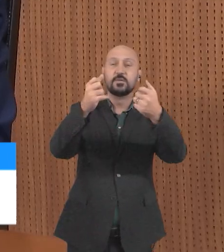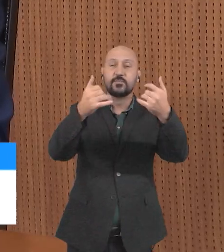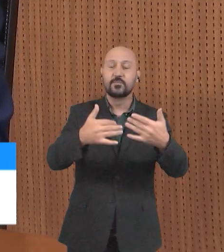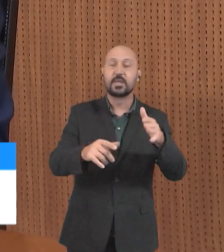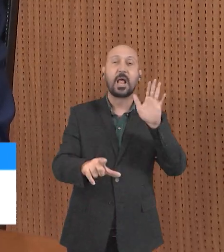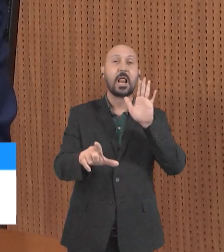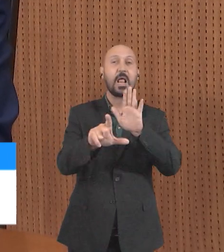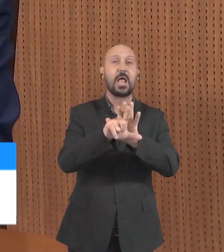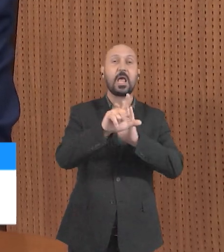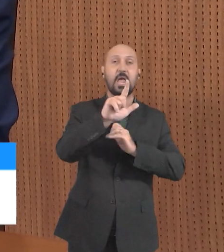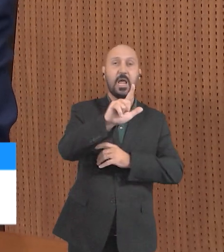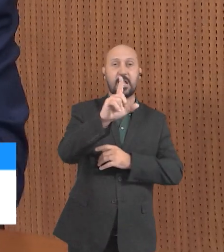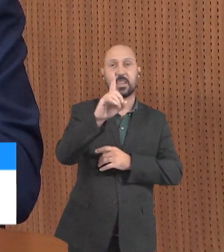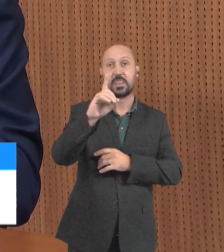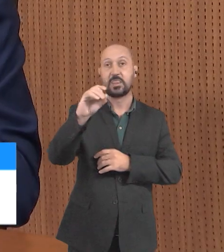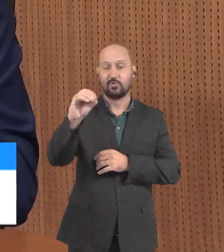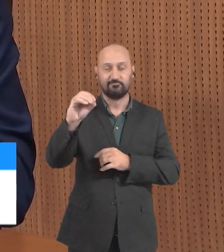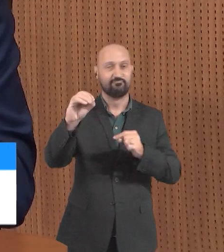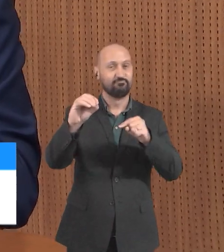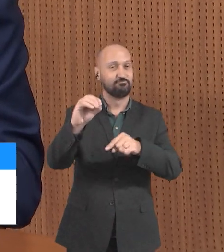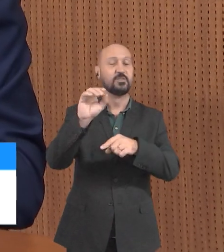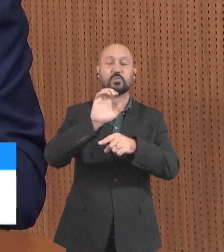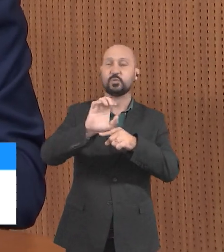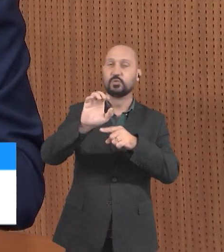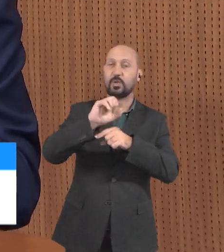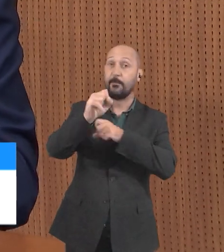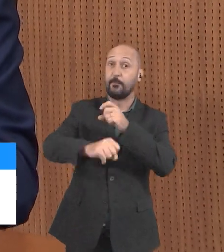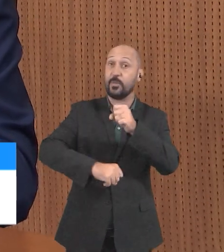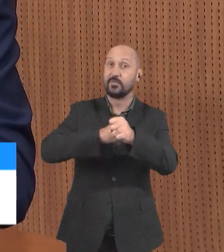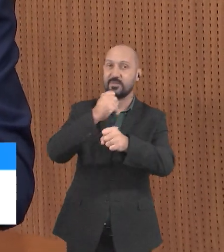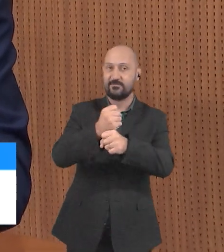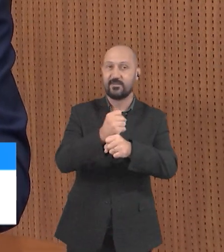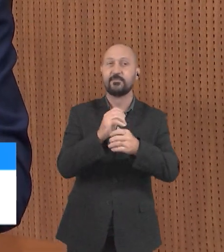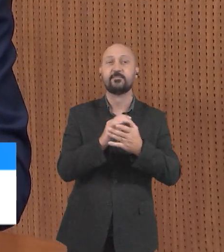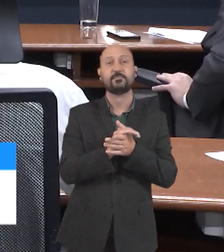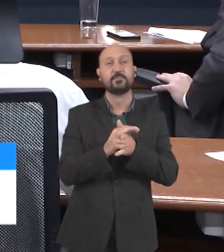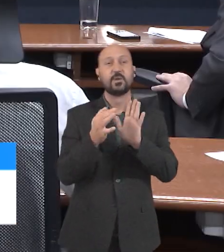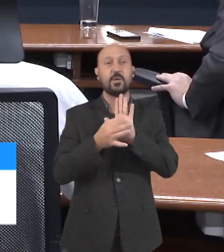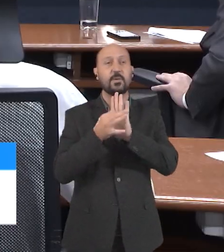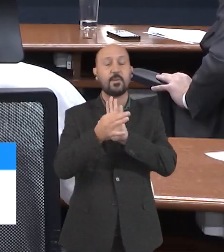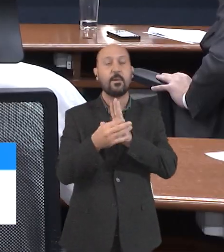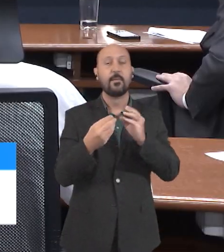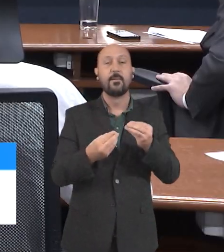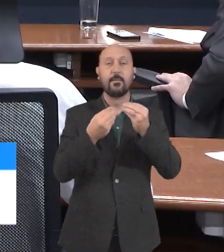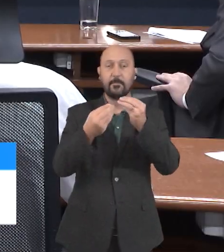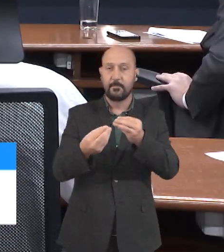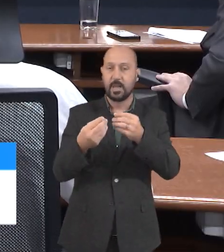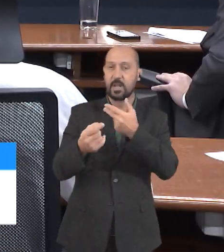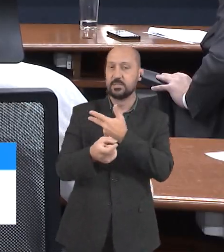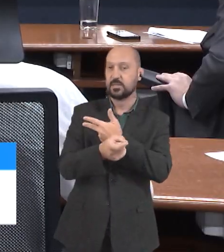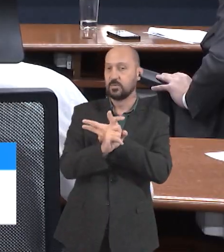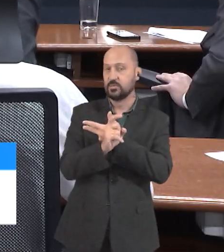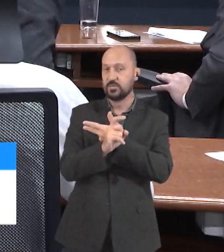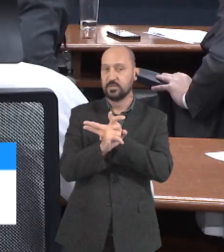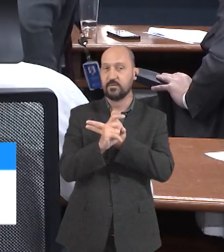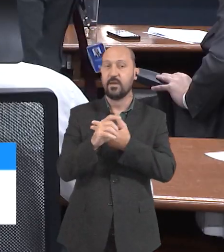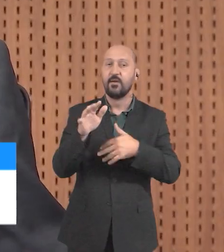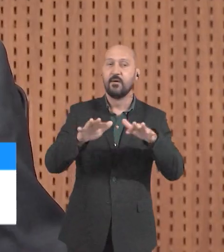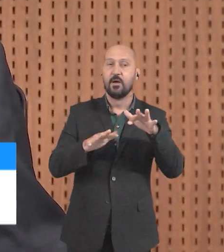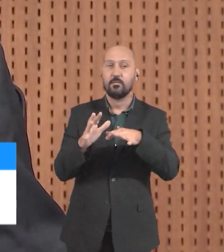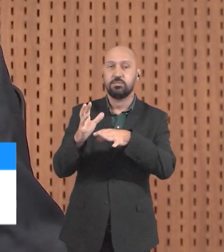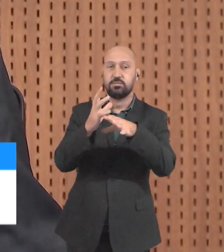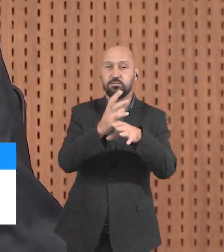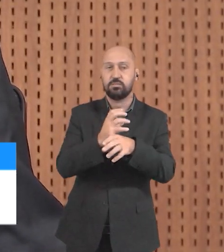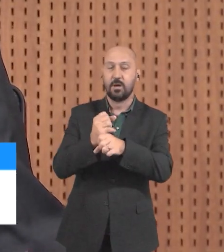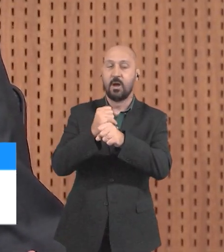2025, que trata da Lei de Diretrizes Orçamentárias do Estado para o ano que vem. A proposta foi enviada pelo Poder Executivo